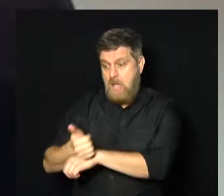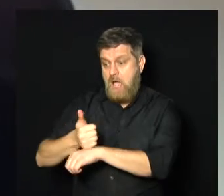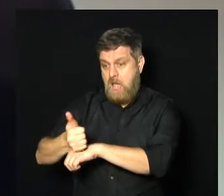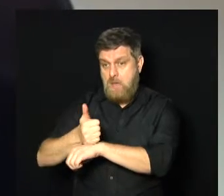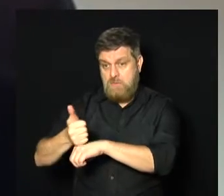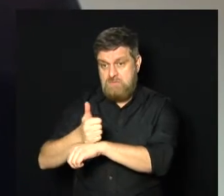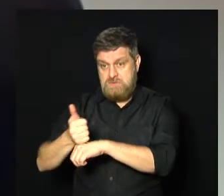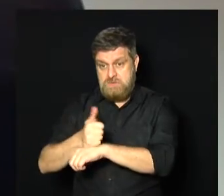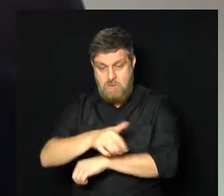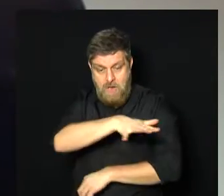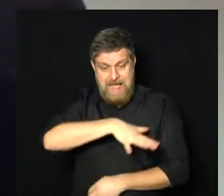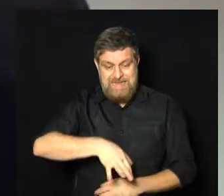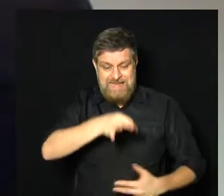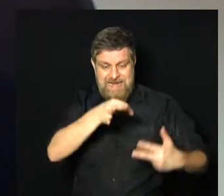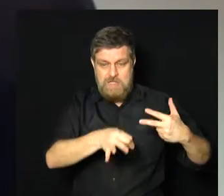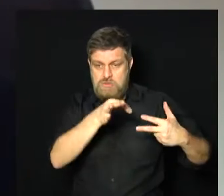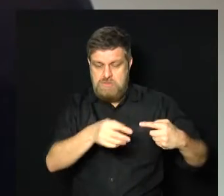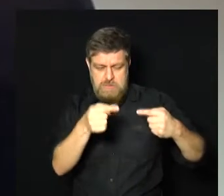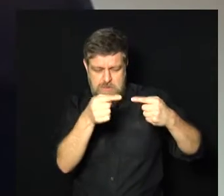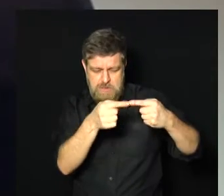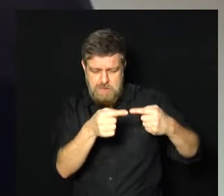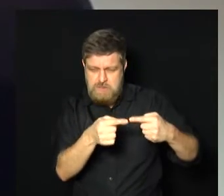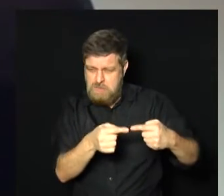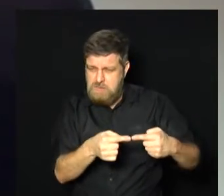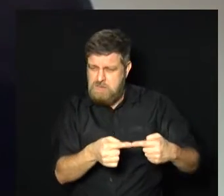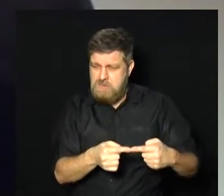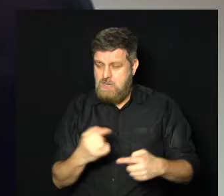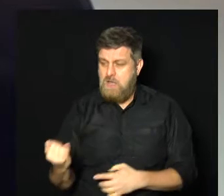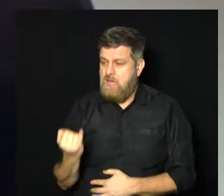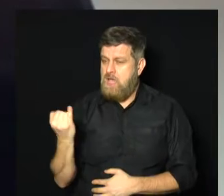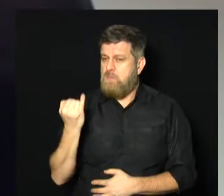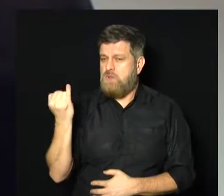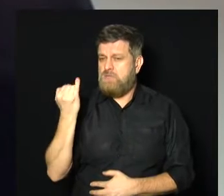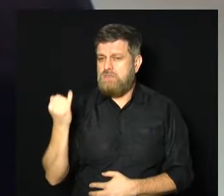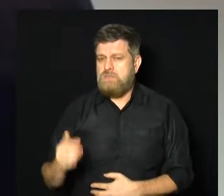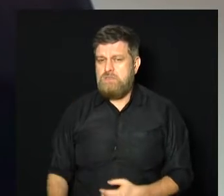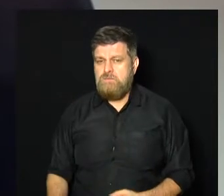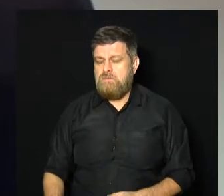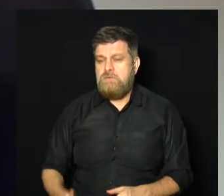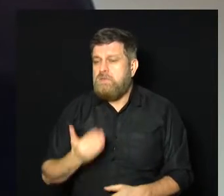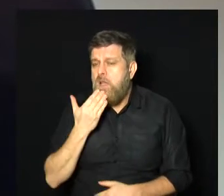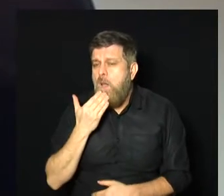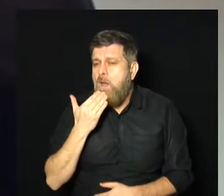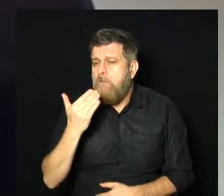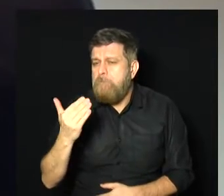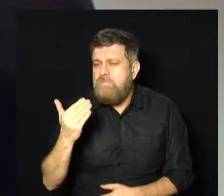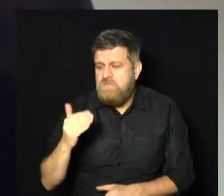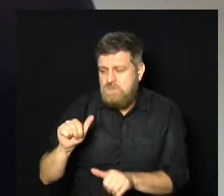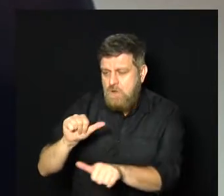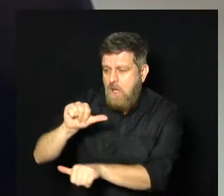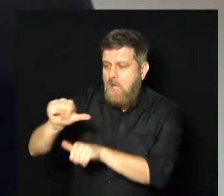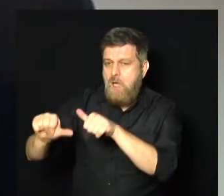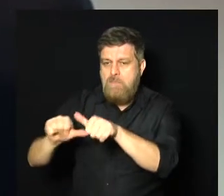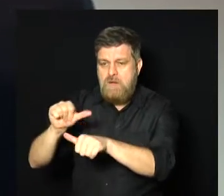importante, na verdade, isso que você coloca, né? Não está se pedindo para mudar as